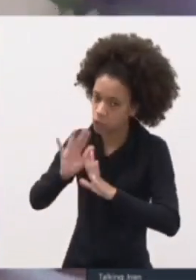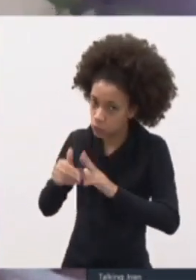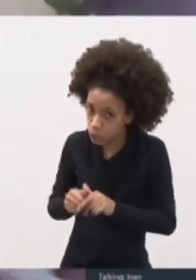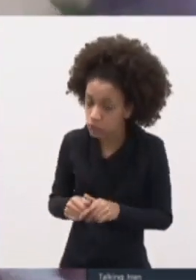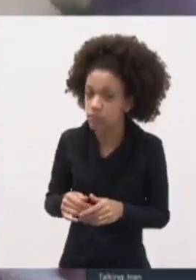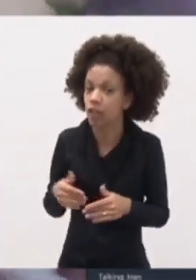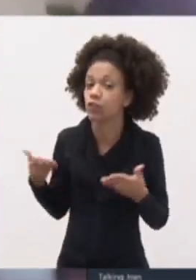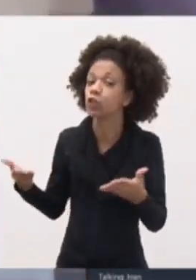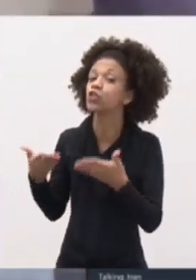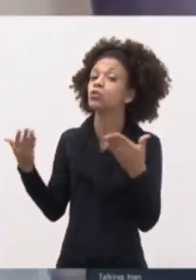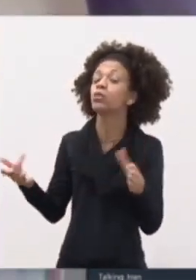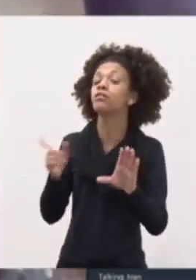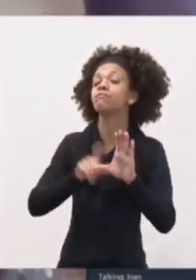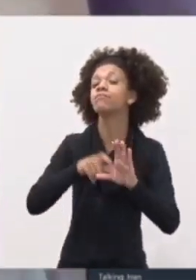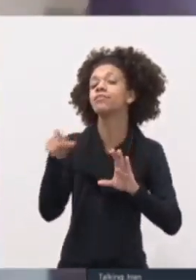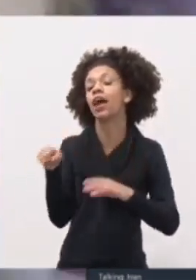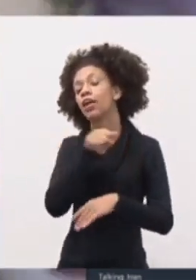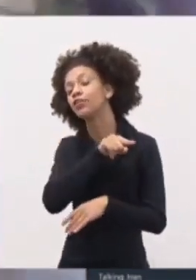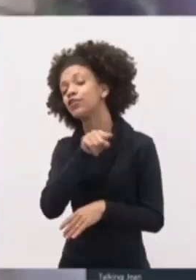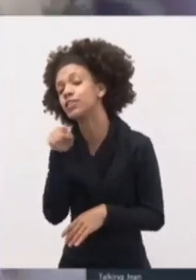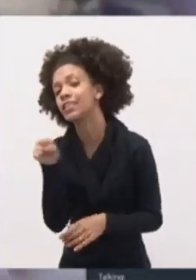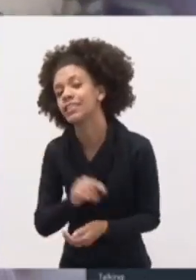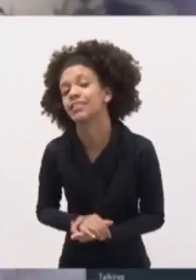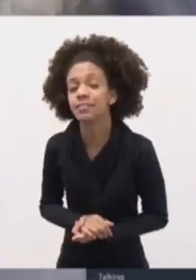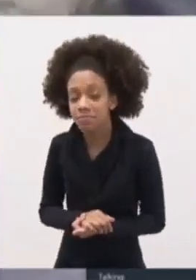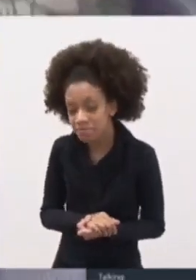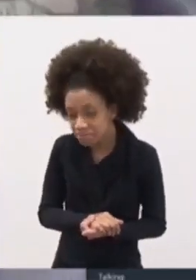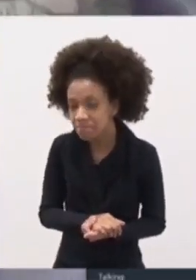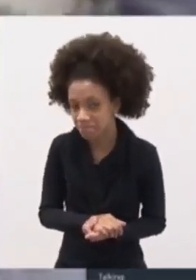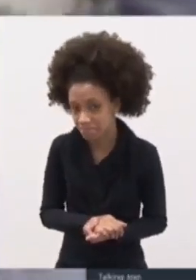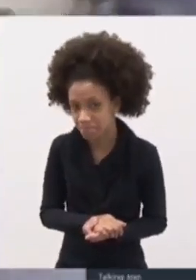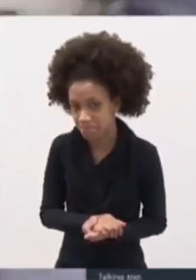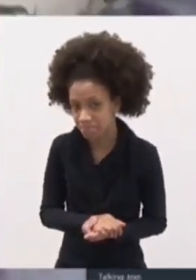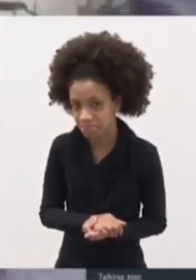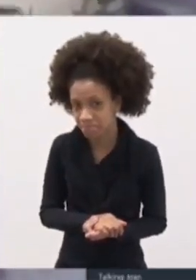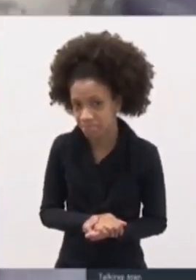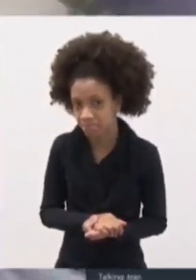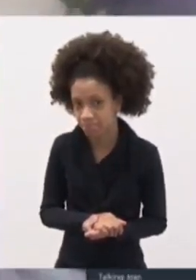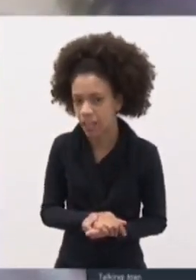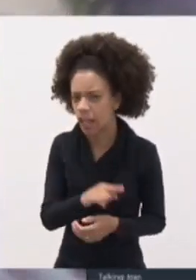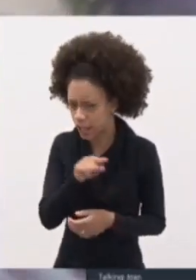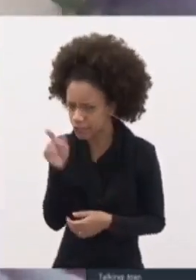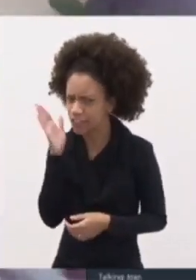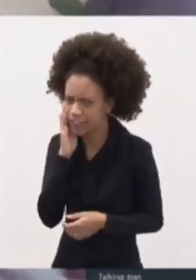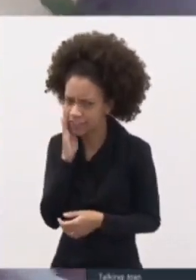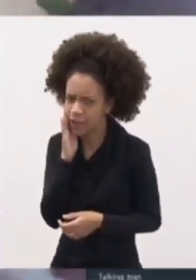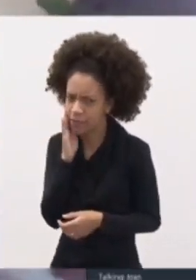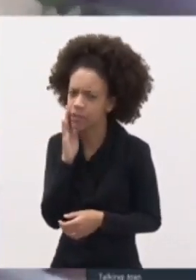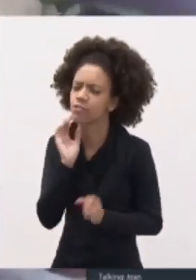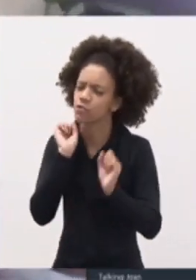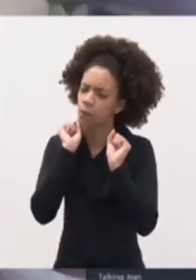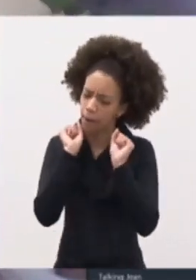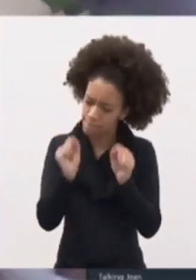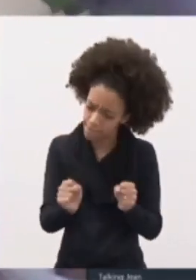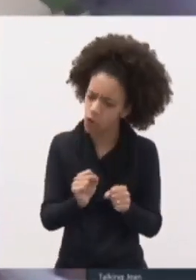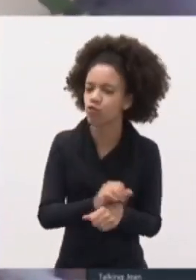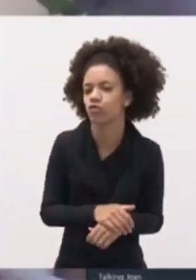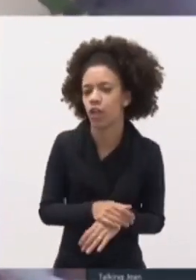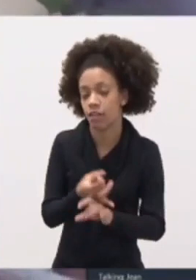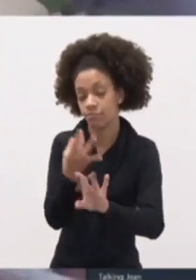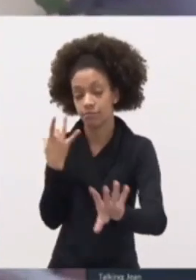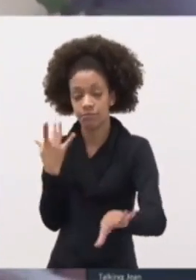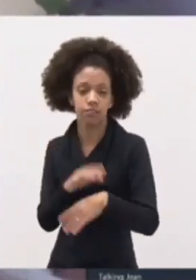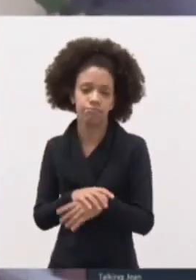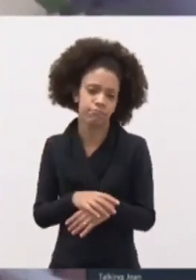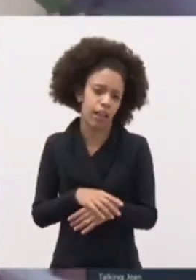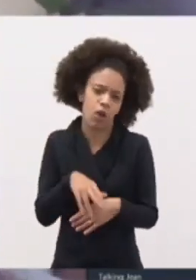que estimular a autonomia em vocês, né? E vocês sabem que isso é totalmente possível à distância com as limitações que